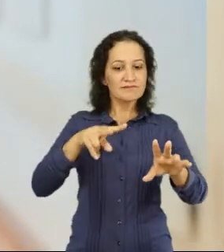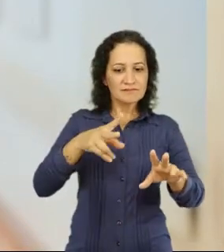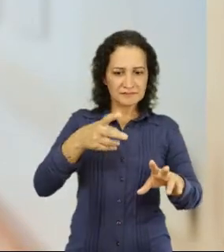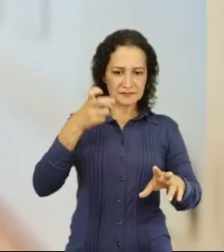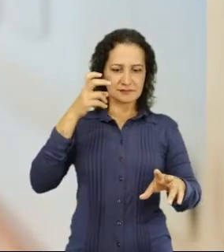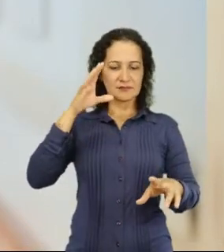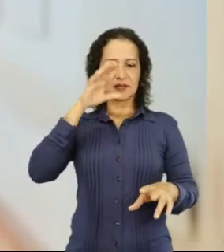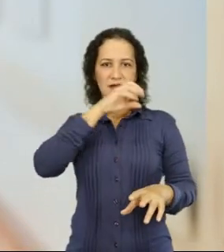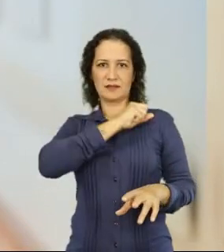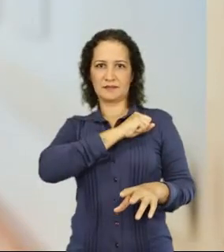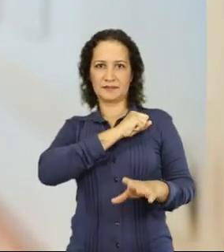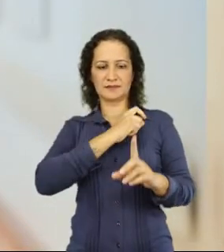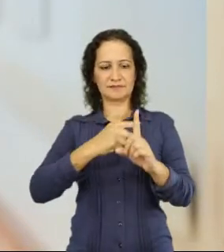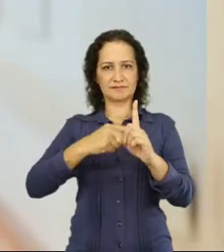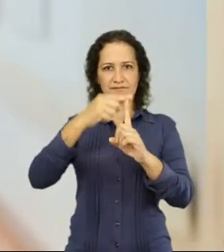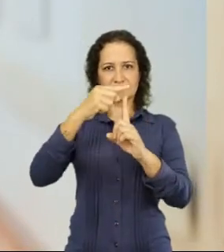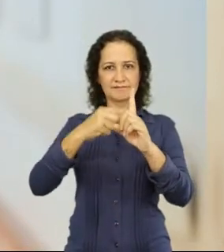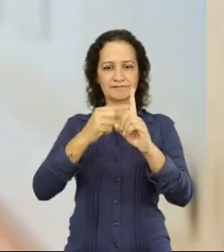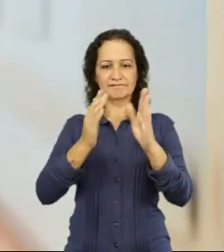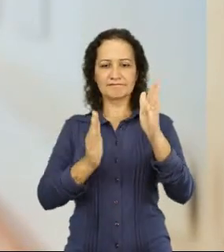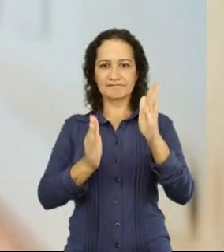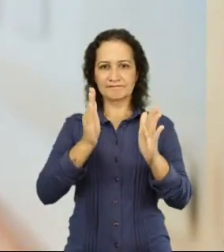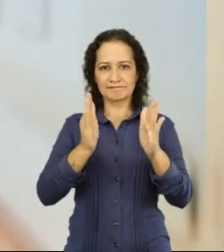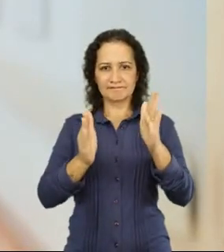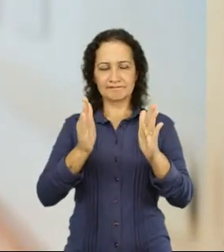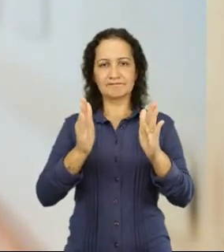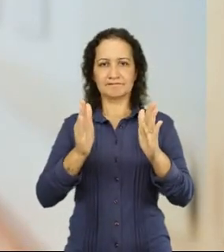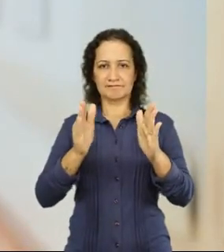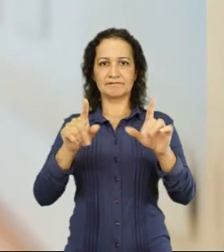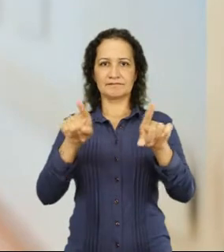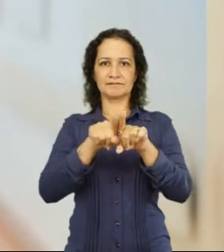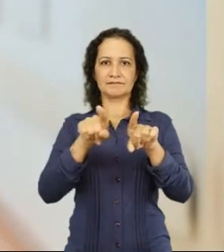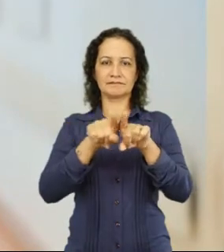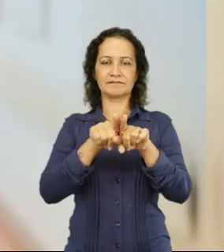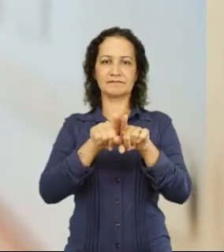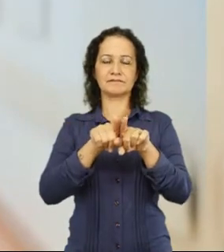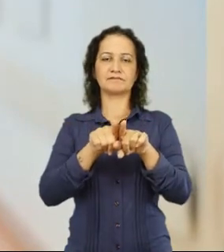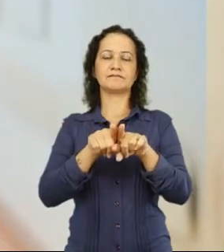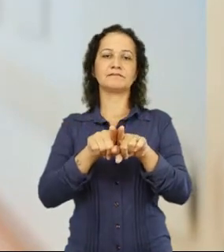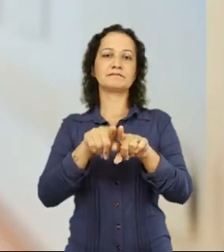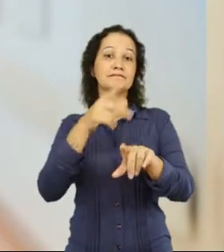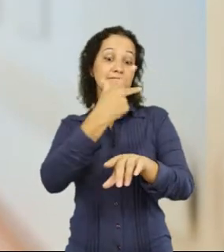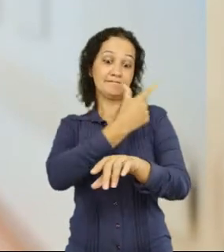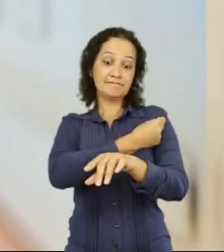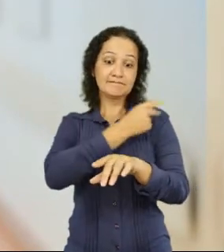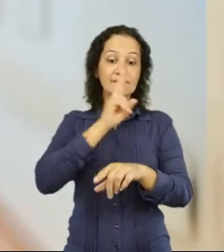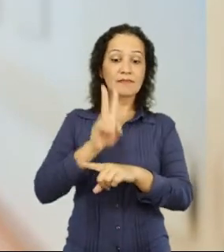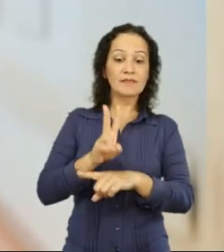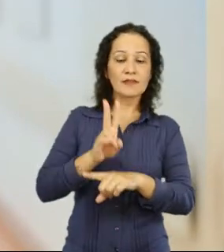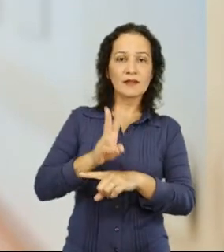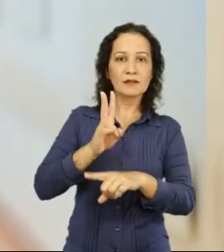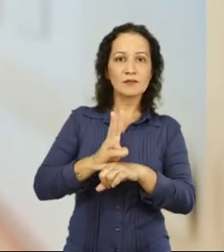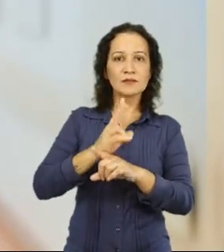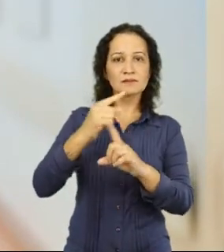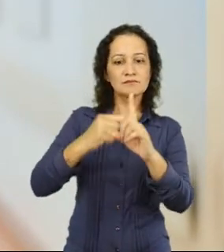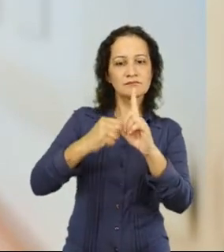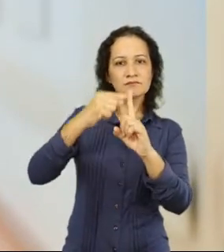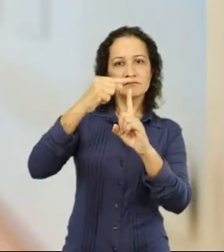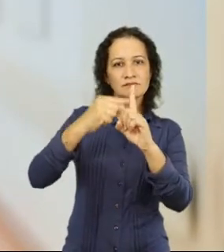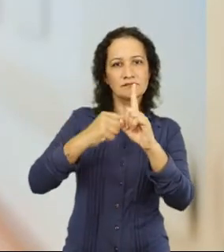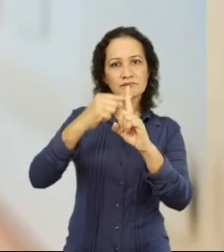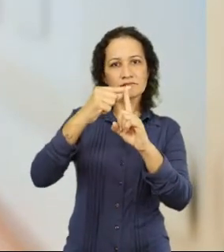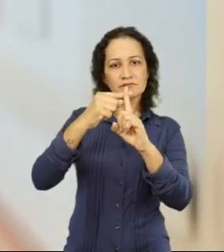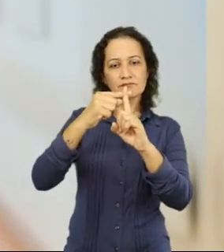e precisa da temperatura desses imunobiológicos ali dentro acondicionados. E nesse sentido, o monitoramento de